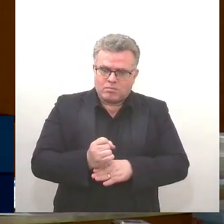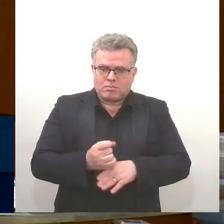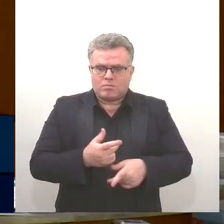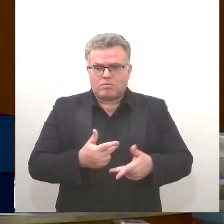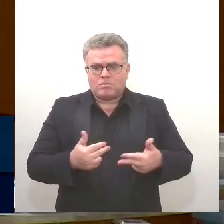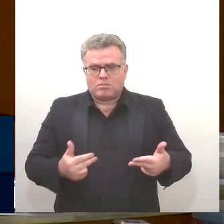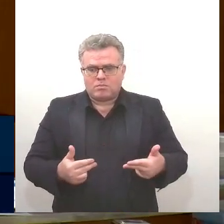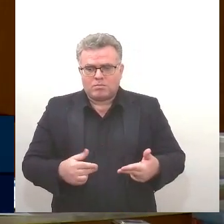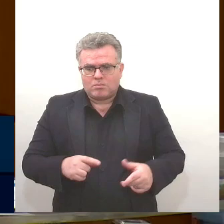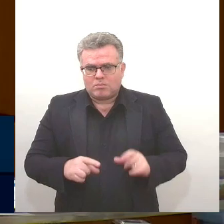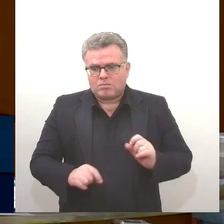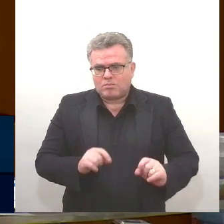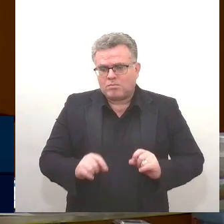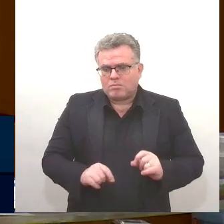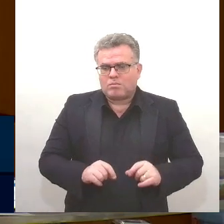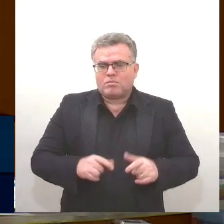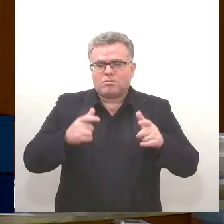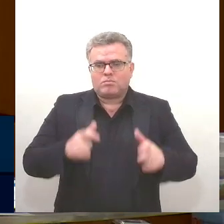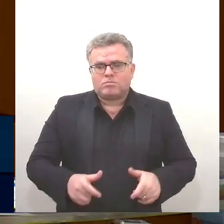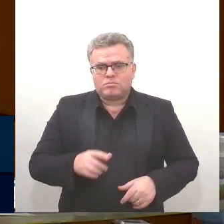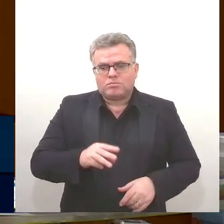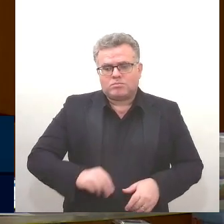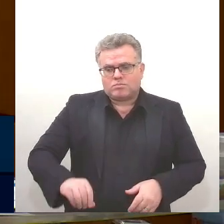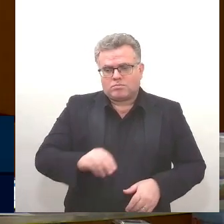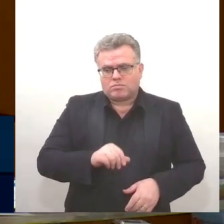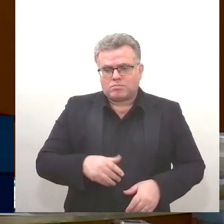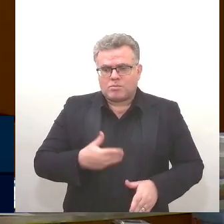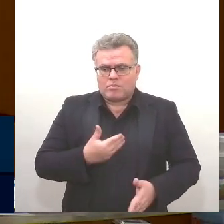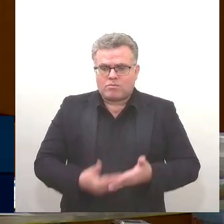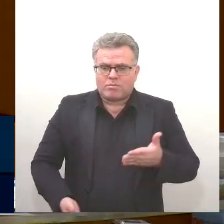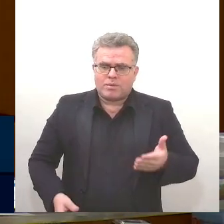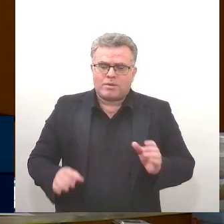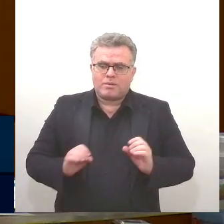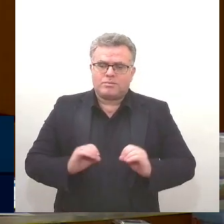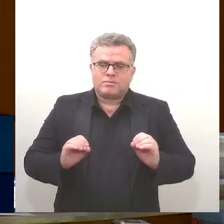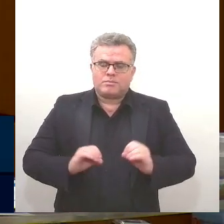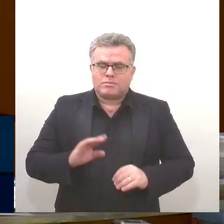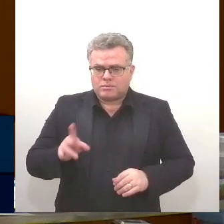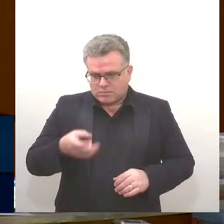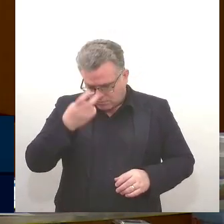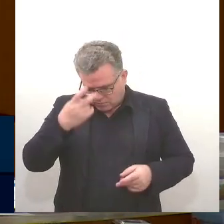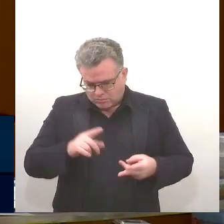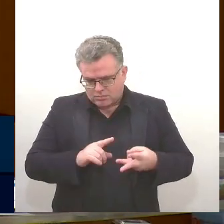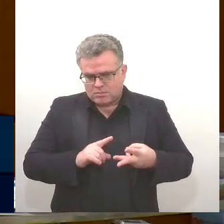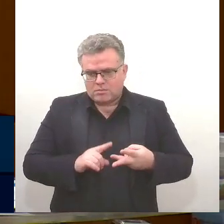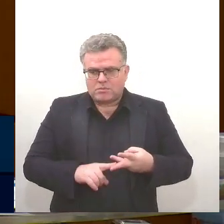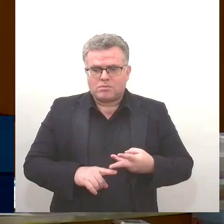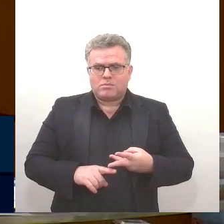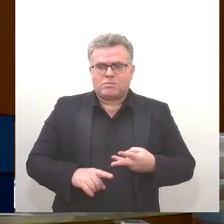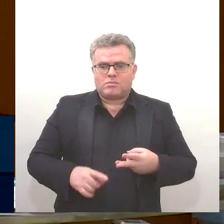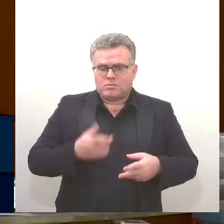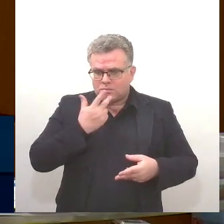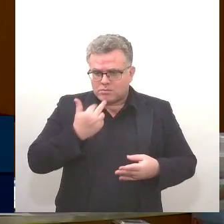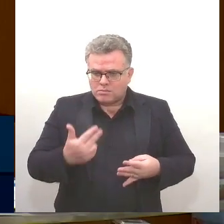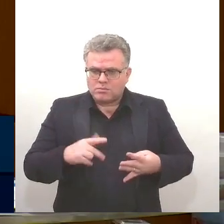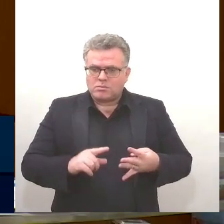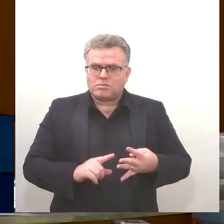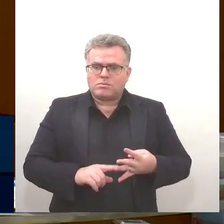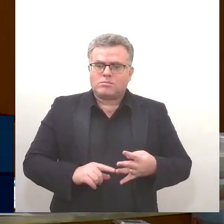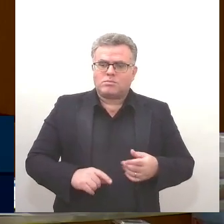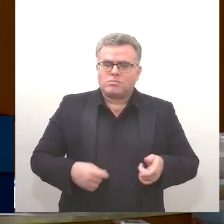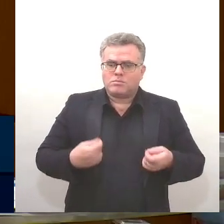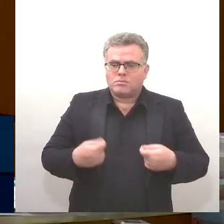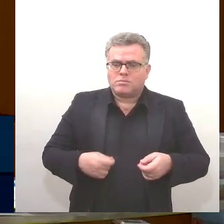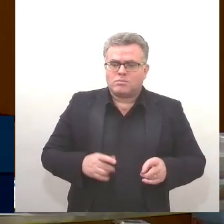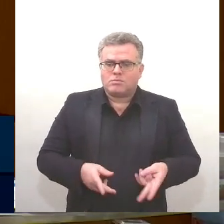seu território perdido mas a sua cultura as suas línguas e eles precisam muit muito